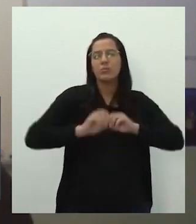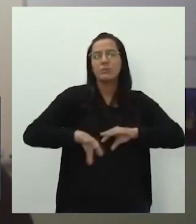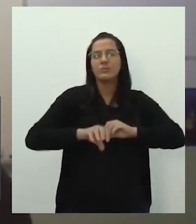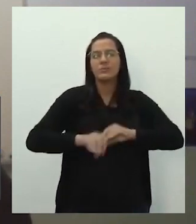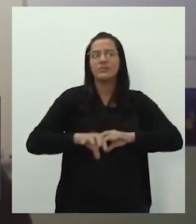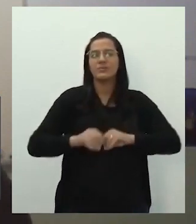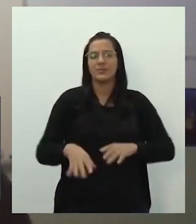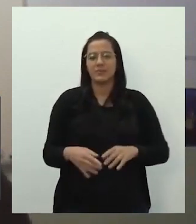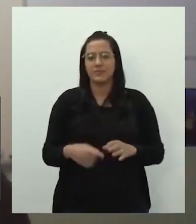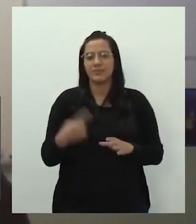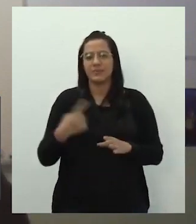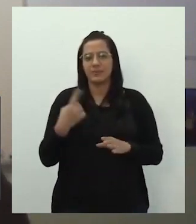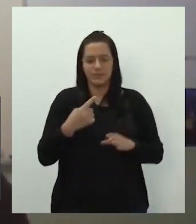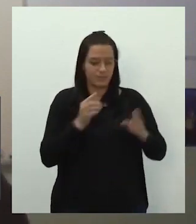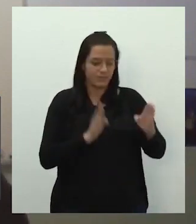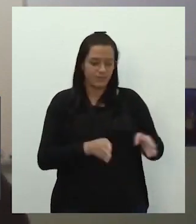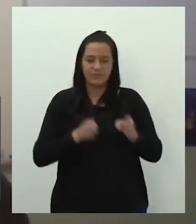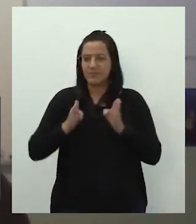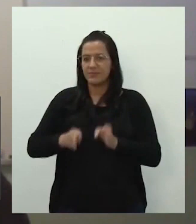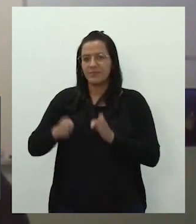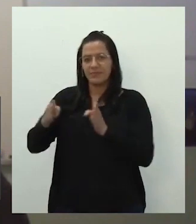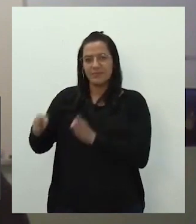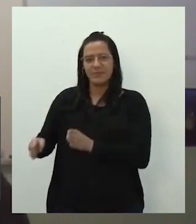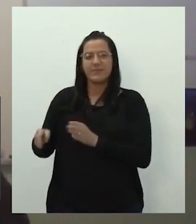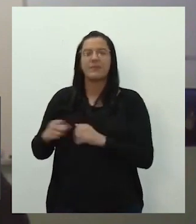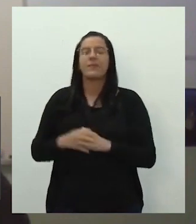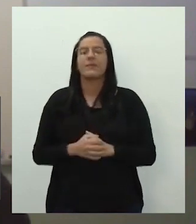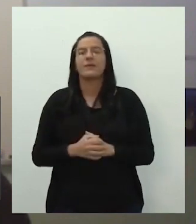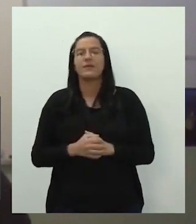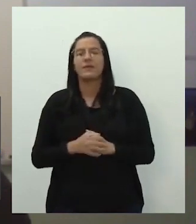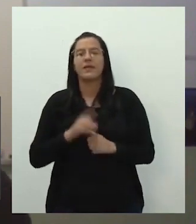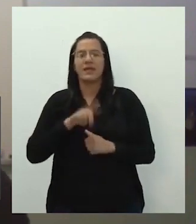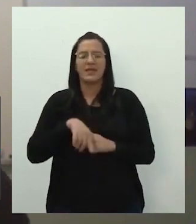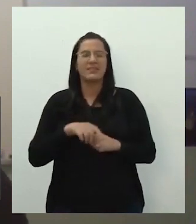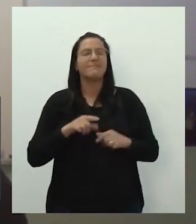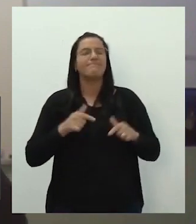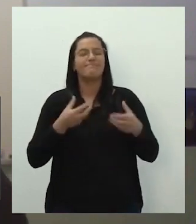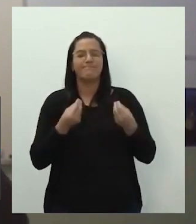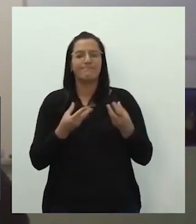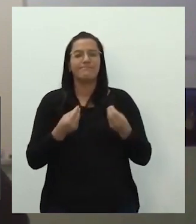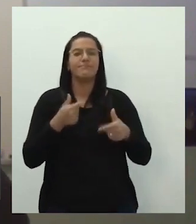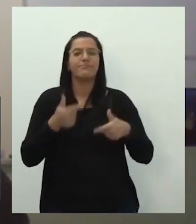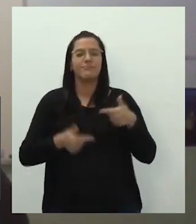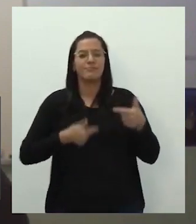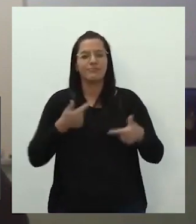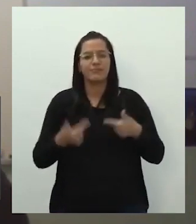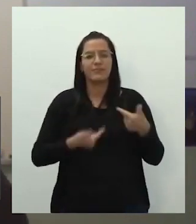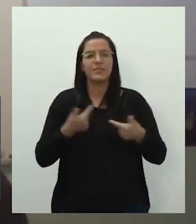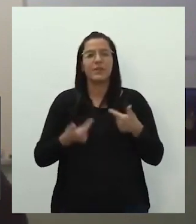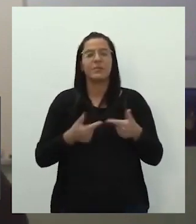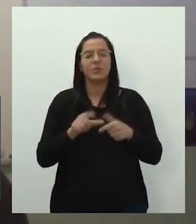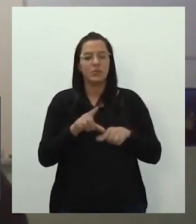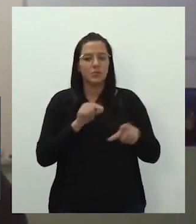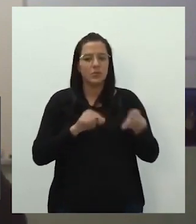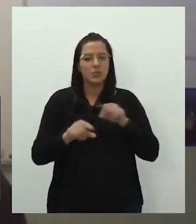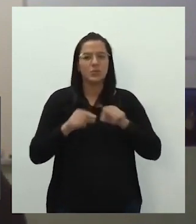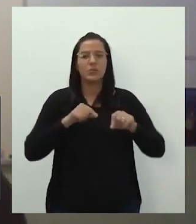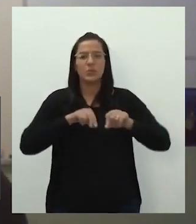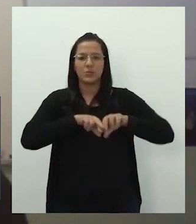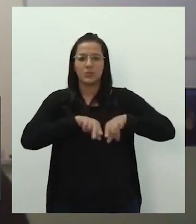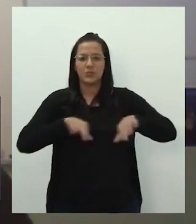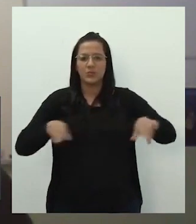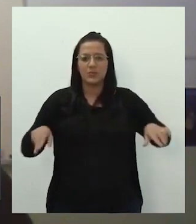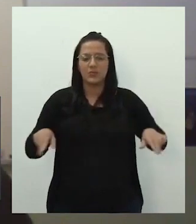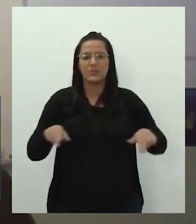primeira parte da montagem do plano de aula é uma parte assim, que dá bastante trabalho, né? A gente tem que selecionar material, tem que ter materiais de uso livre,